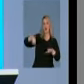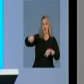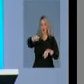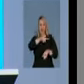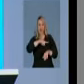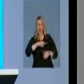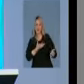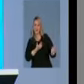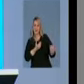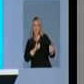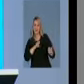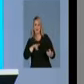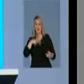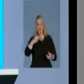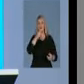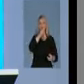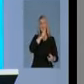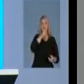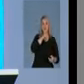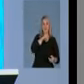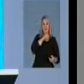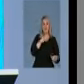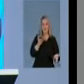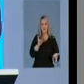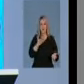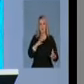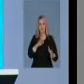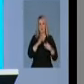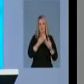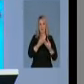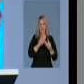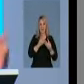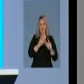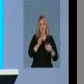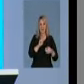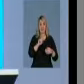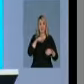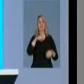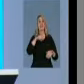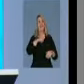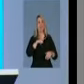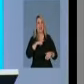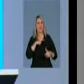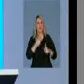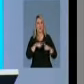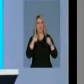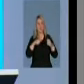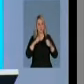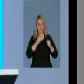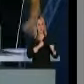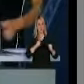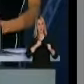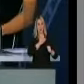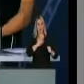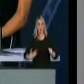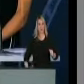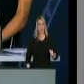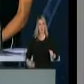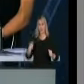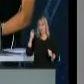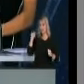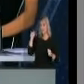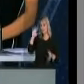que aquela pessoa idosa, aquele desempregado, que aquela pessoa que não tem família, ele é um problema. Não, ele tem problema e precisa do poder público. Fábio, você tem mais 15